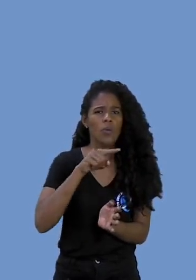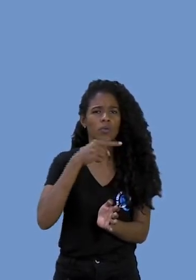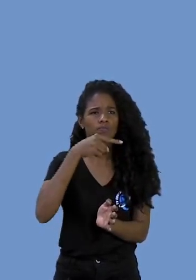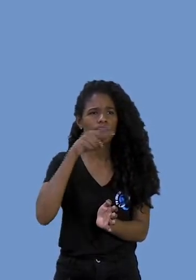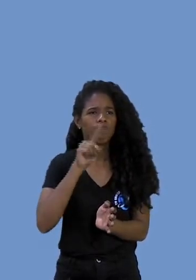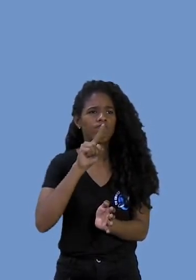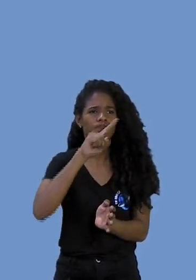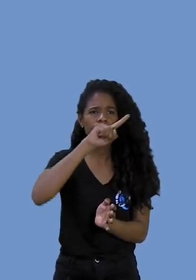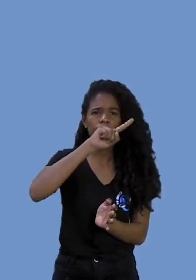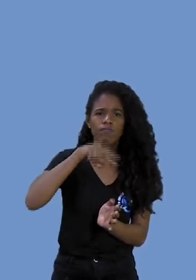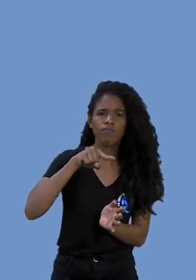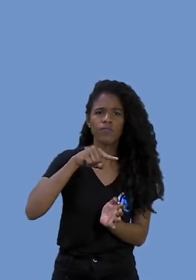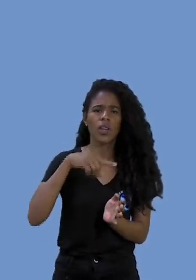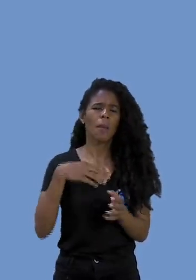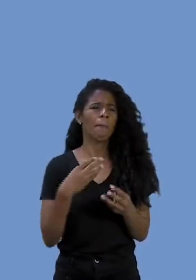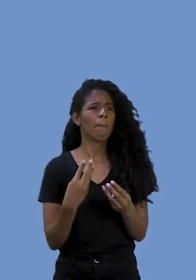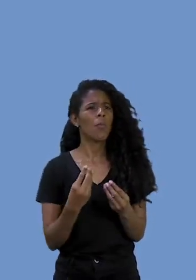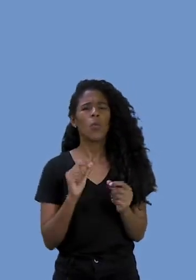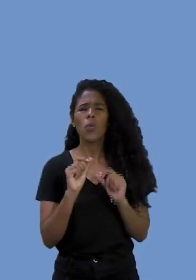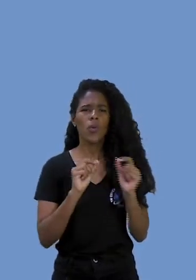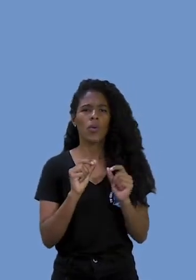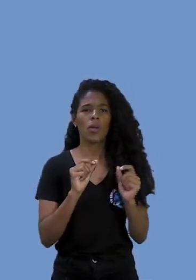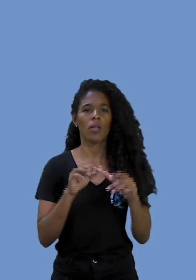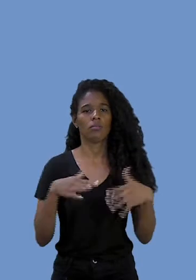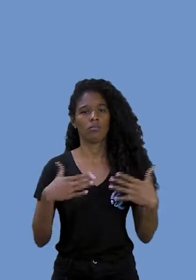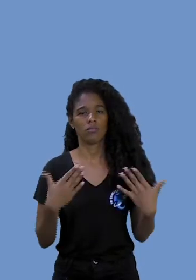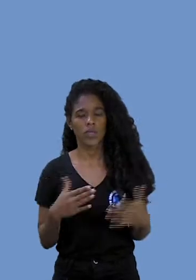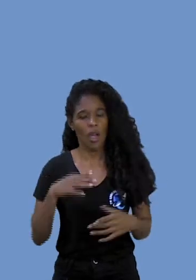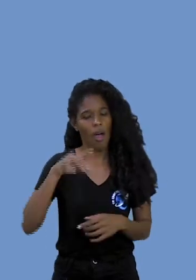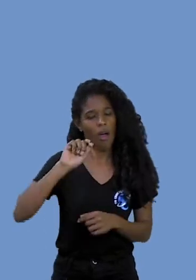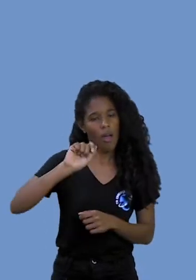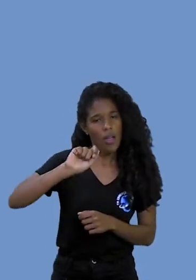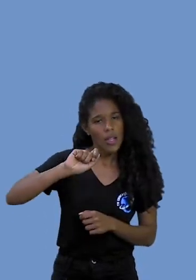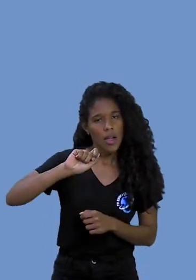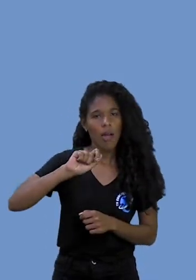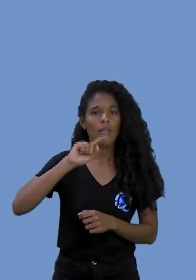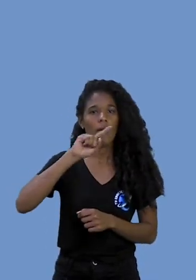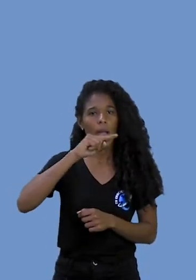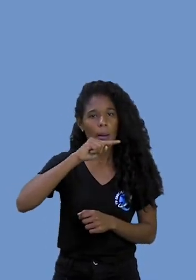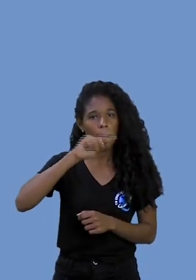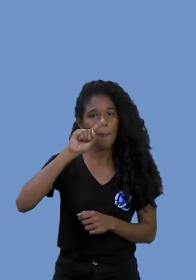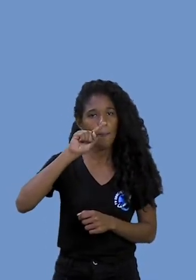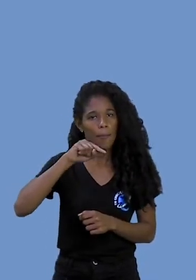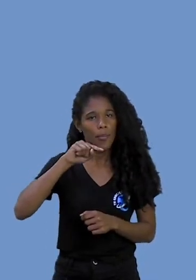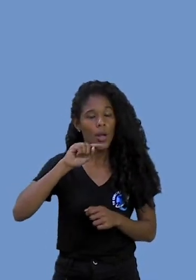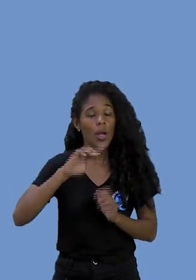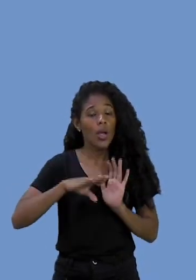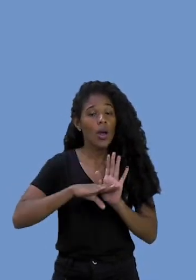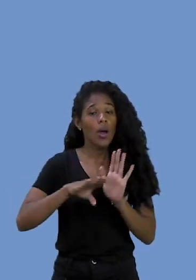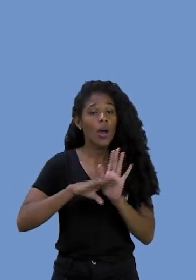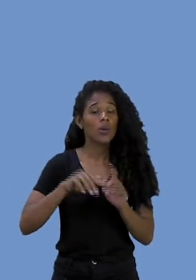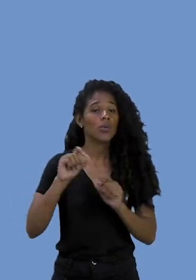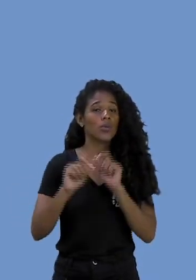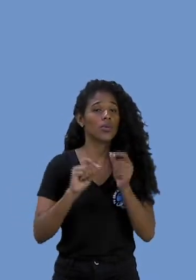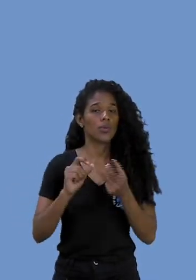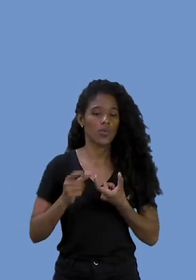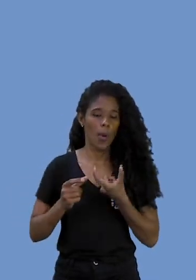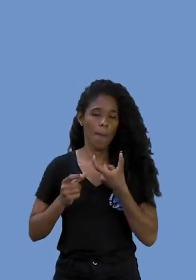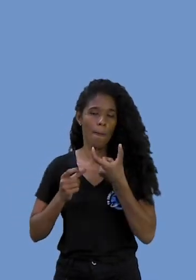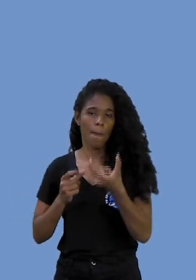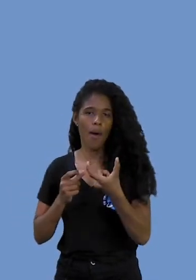para auxiliar na pronúncia das palavras. E quais são essas notações léxicas? Vejamos a